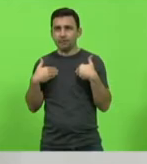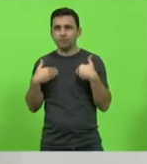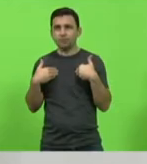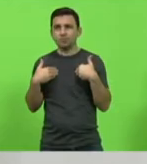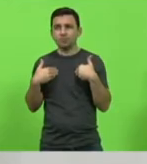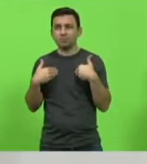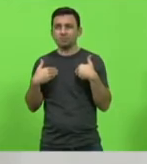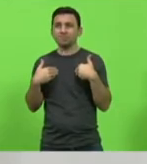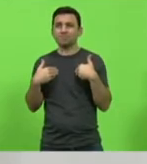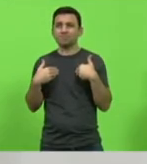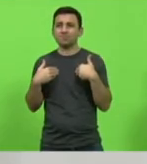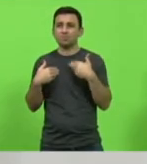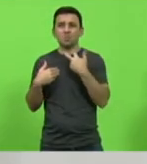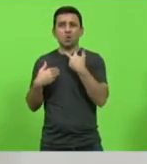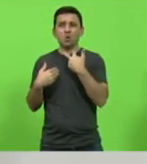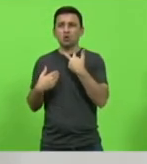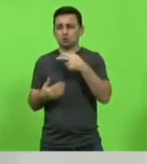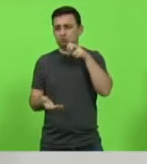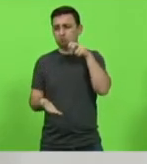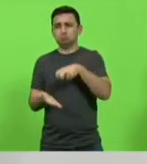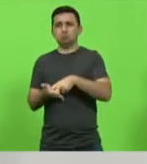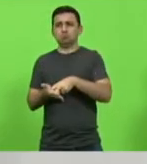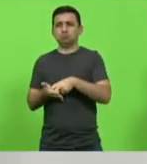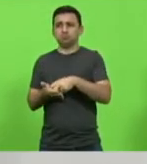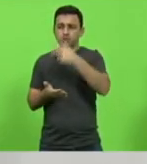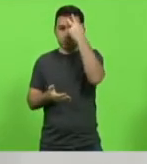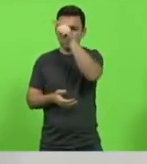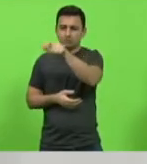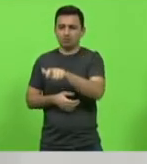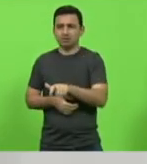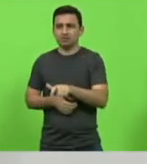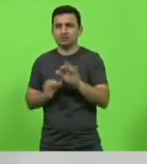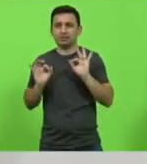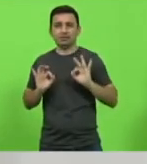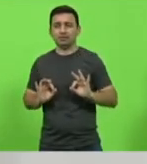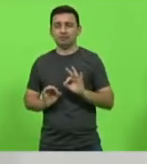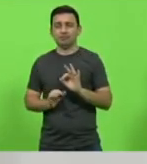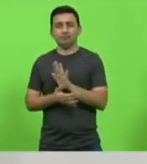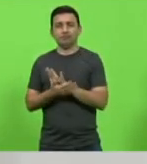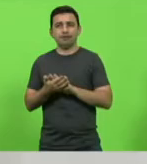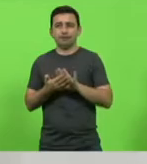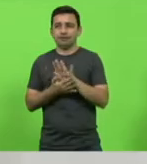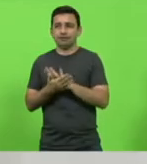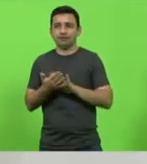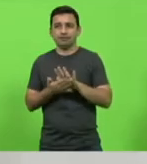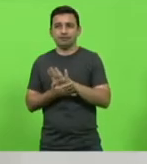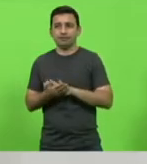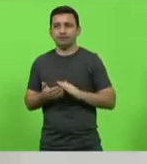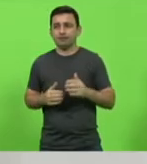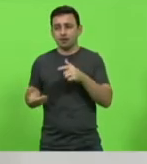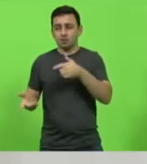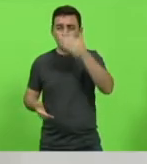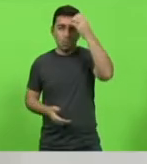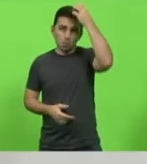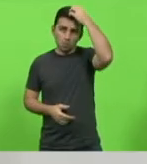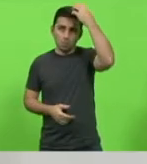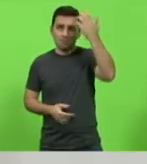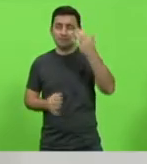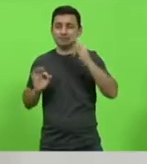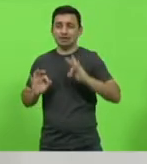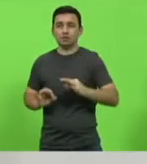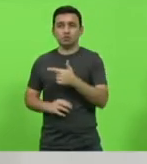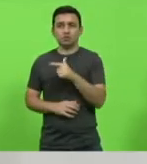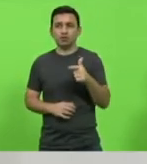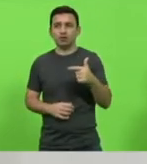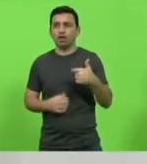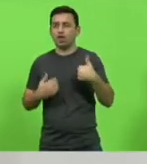fazer um ato de condenar uma pessoa sem ter a certeza de que ela realmente é culpado então eu hoje